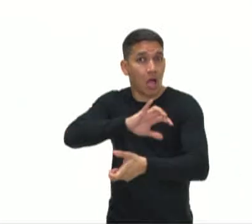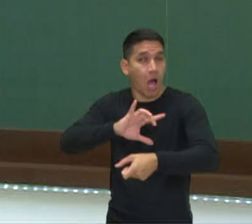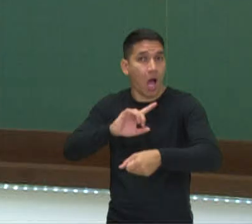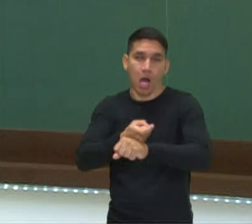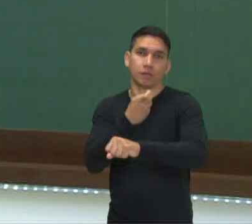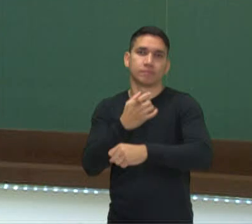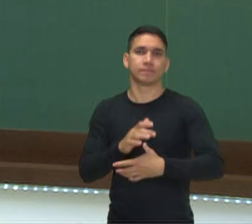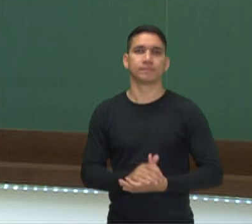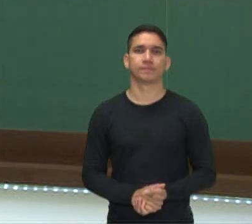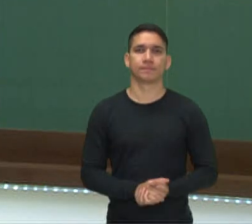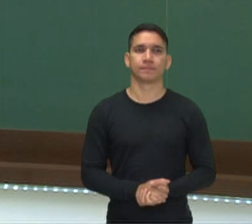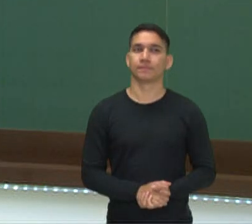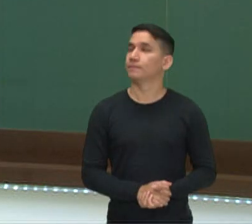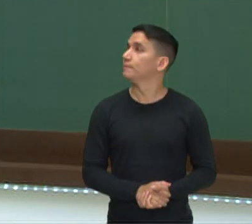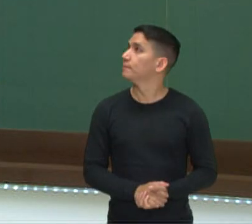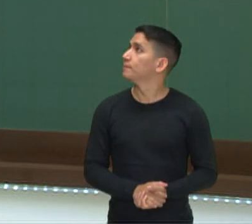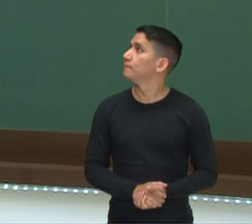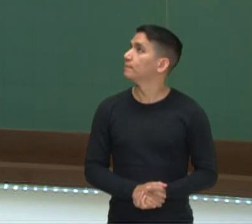rápida.